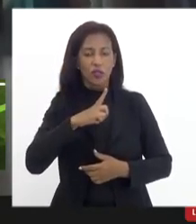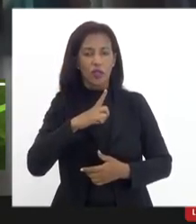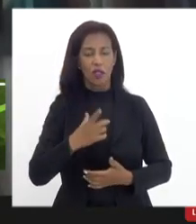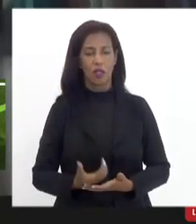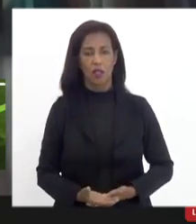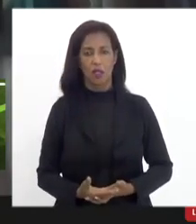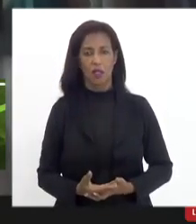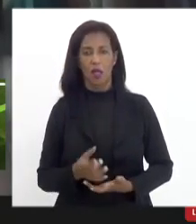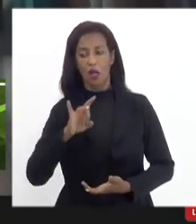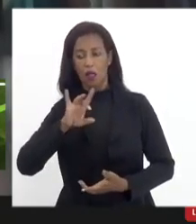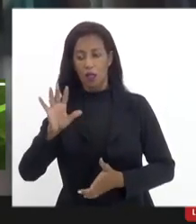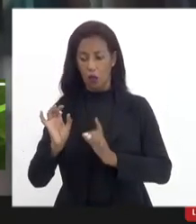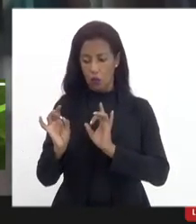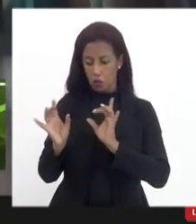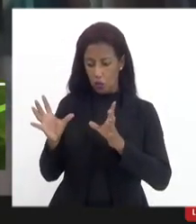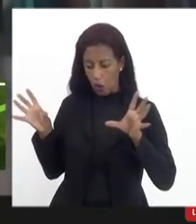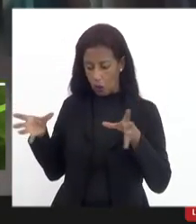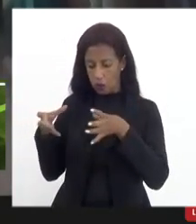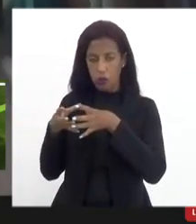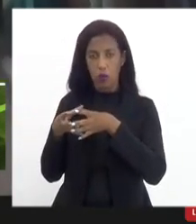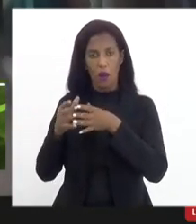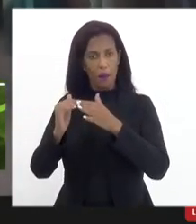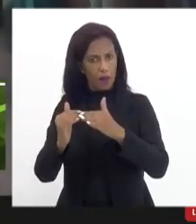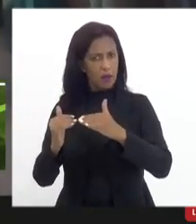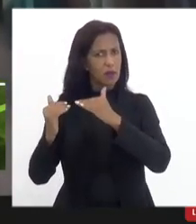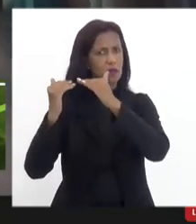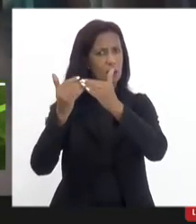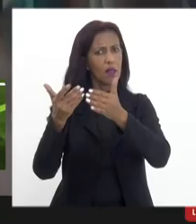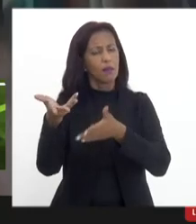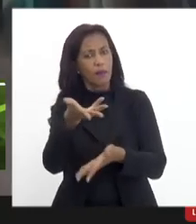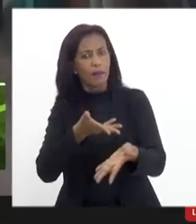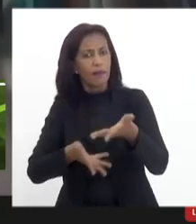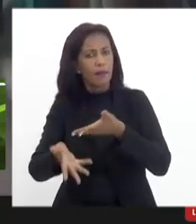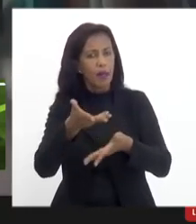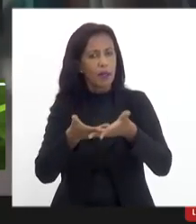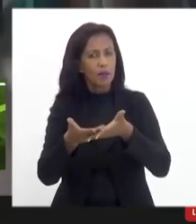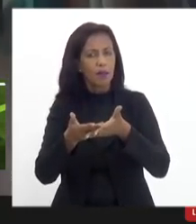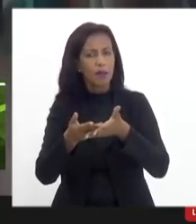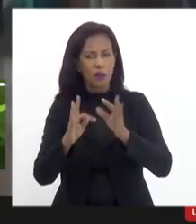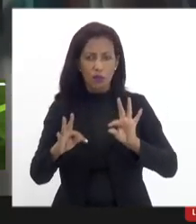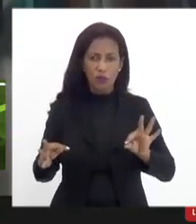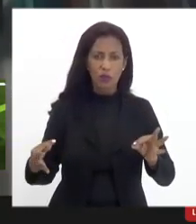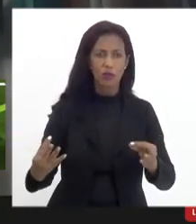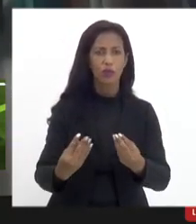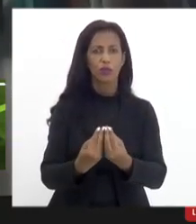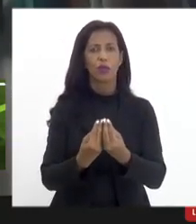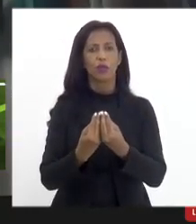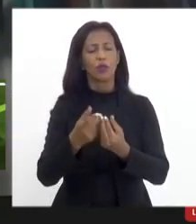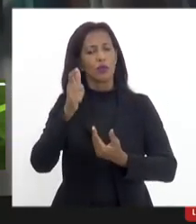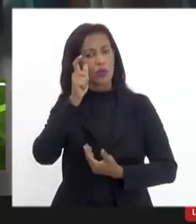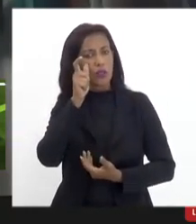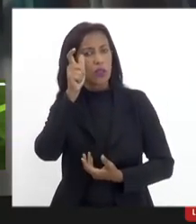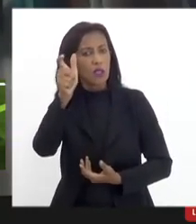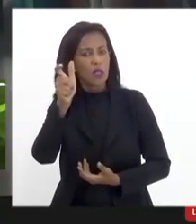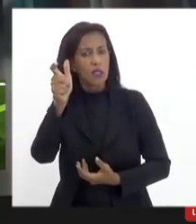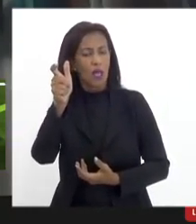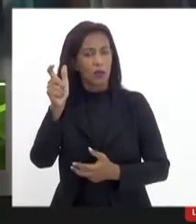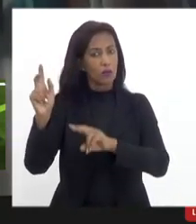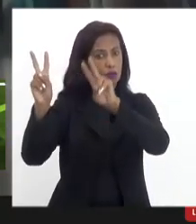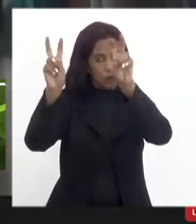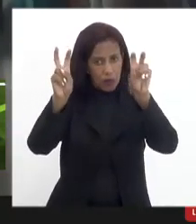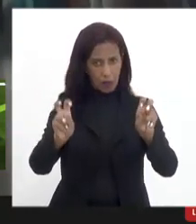só a oitiva, mas, acima de tudo, a participação efetiva dos interessados na matéria.